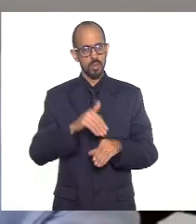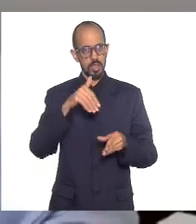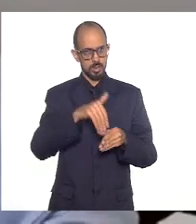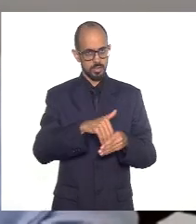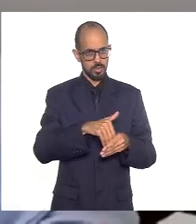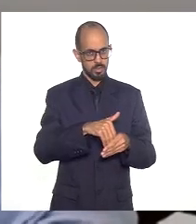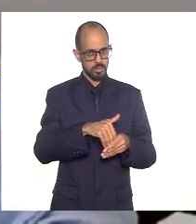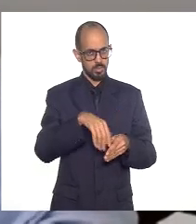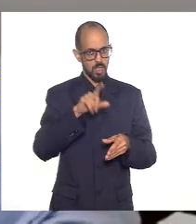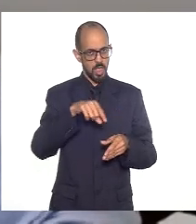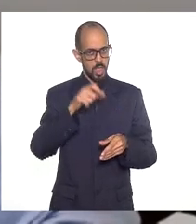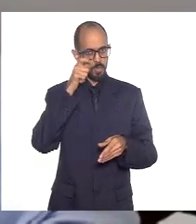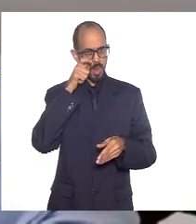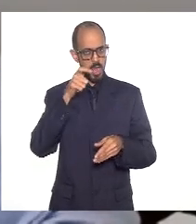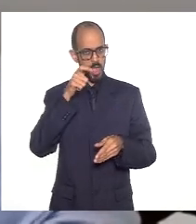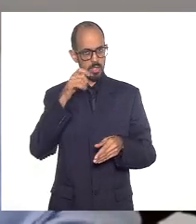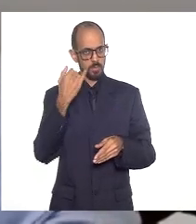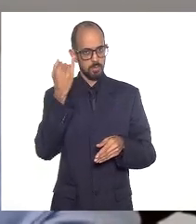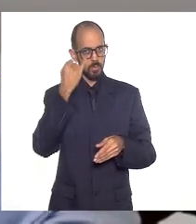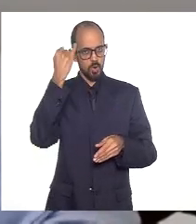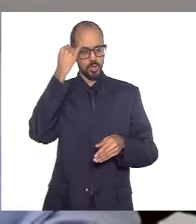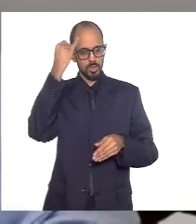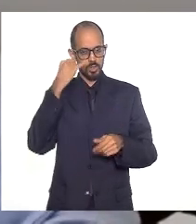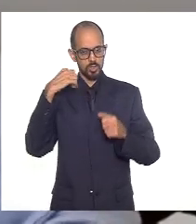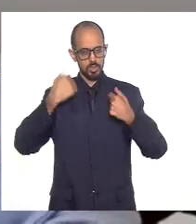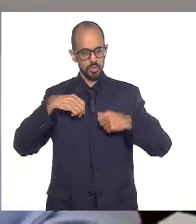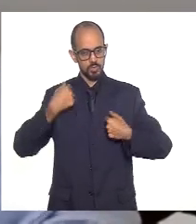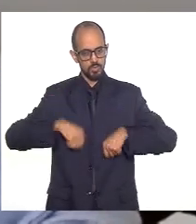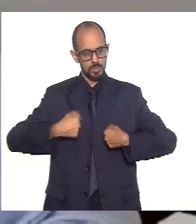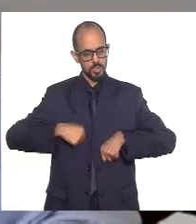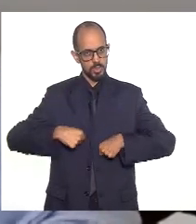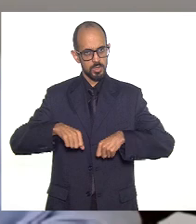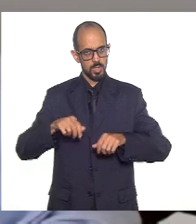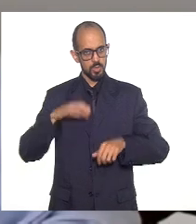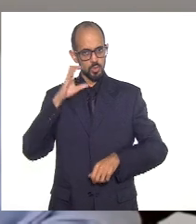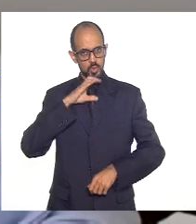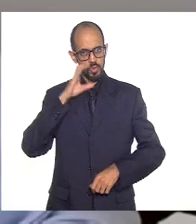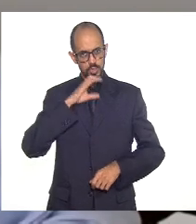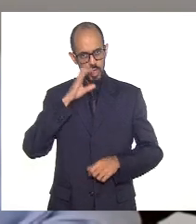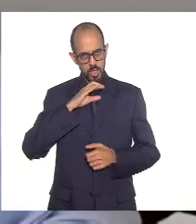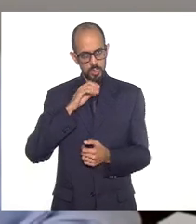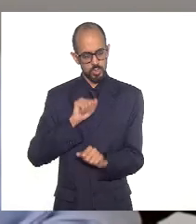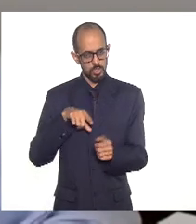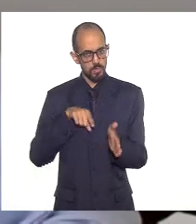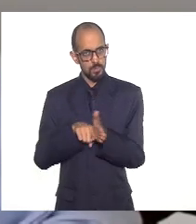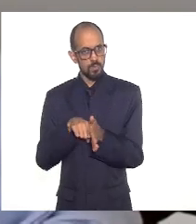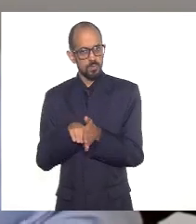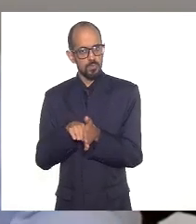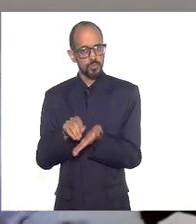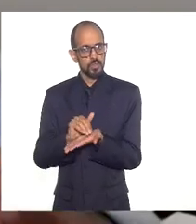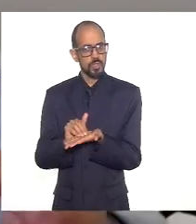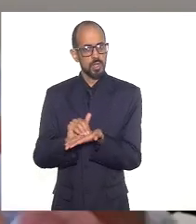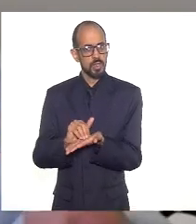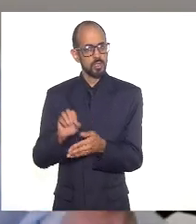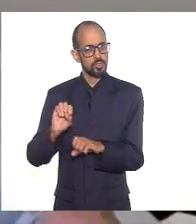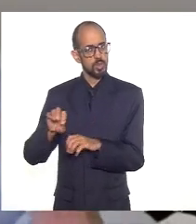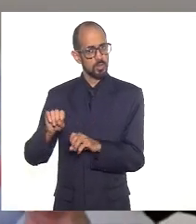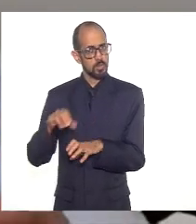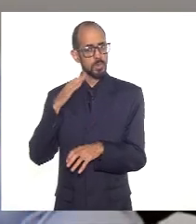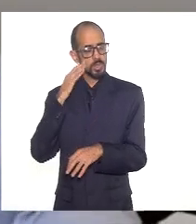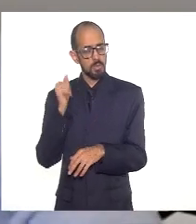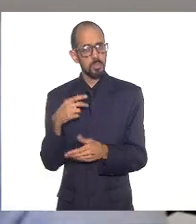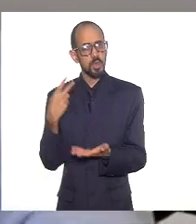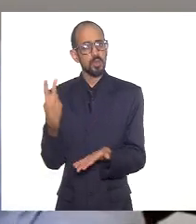alerta muito importante e de fato, a gente tem que, de imediato, consultar o secretário de Educação se há alguma